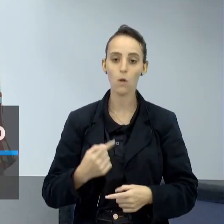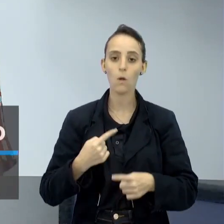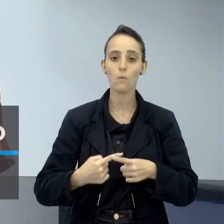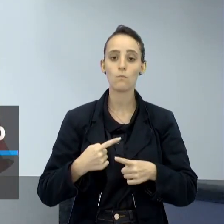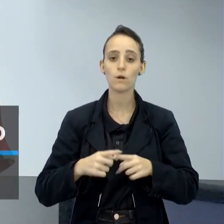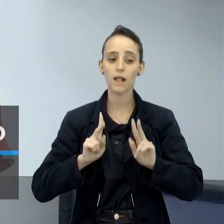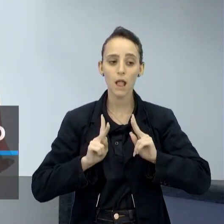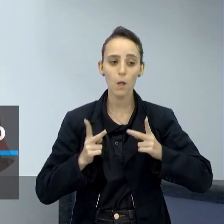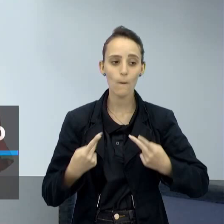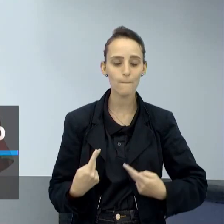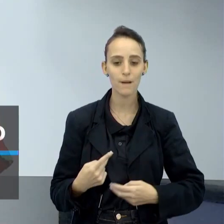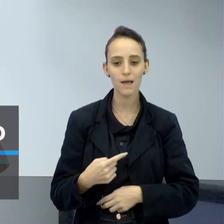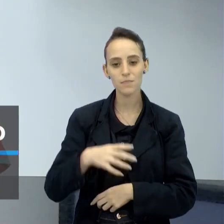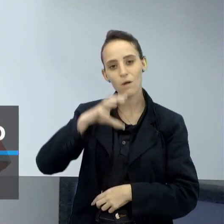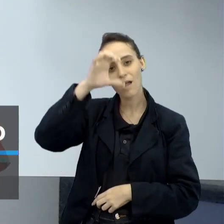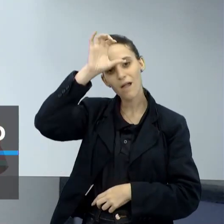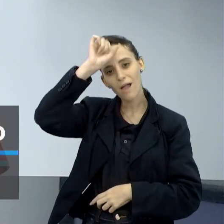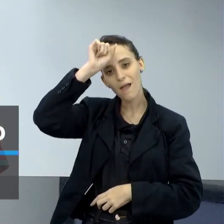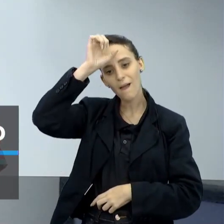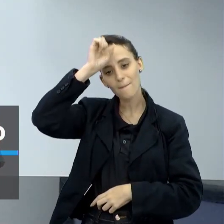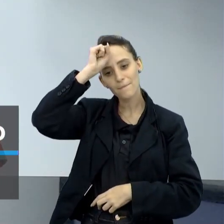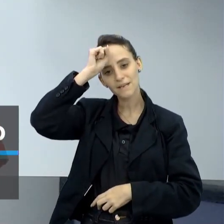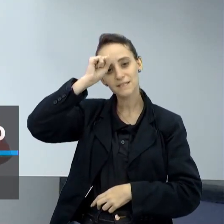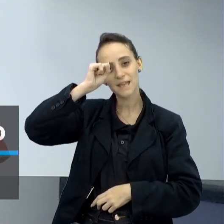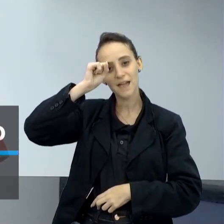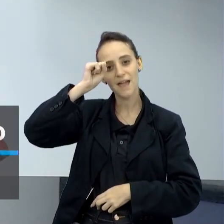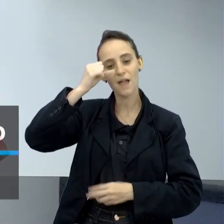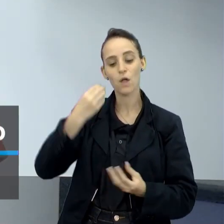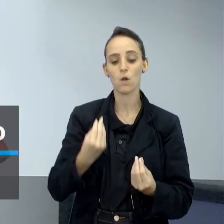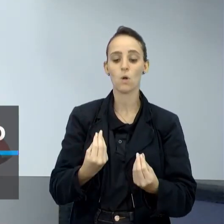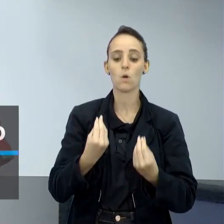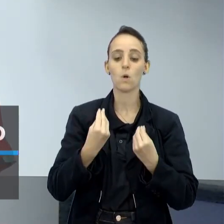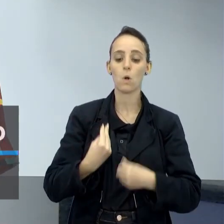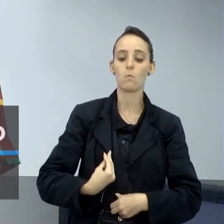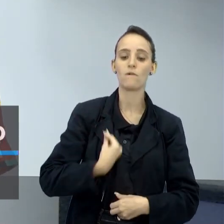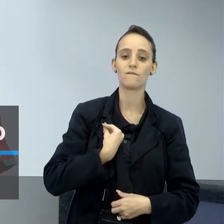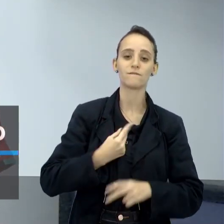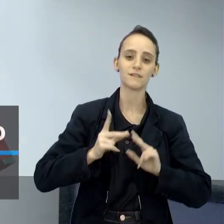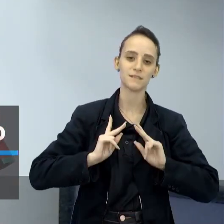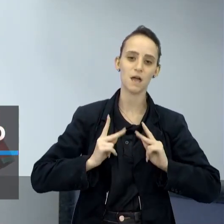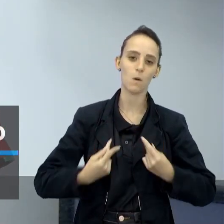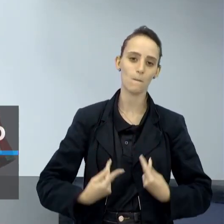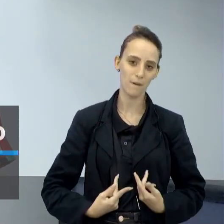precisa aprender o processo de humanização. Isso é muito